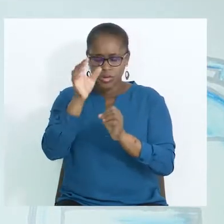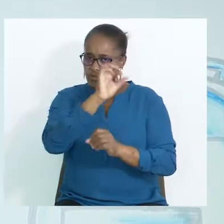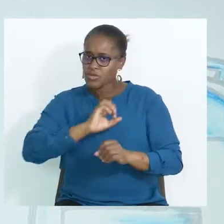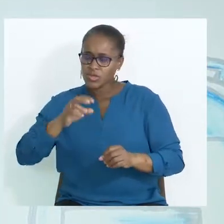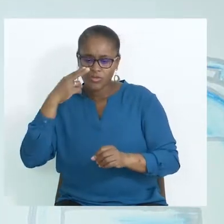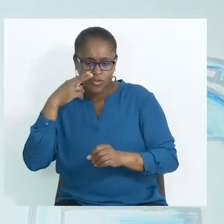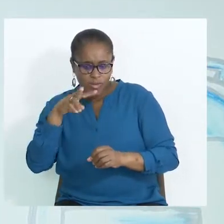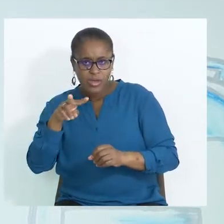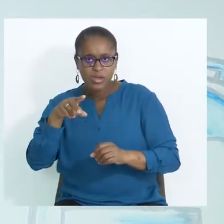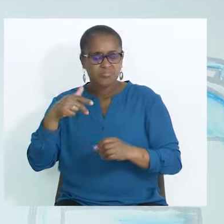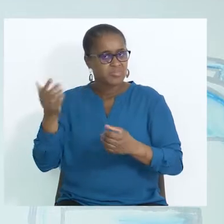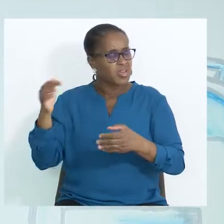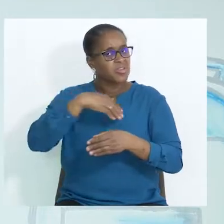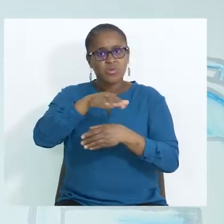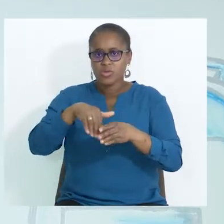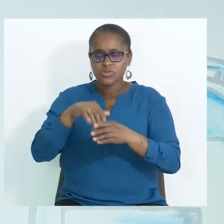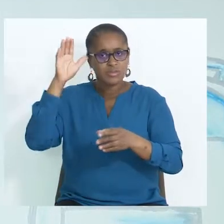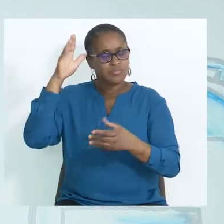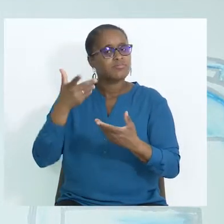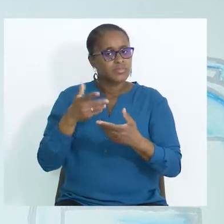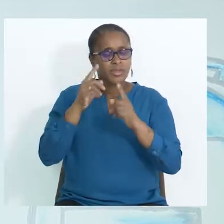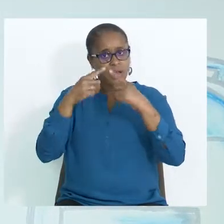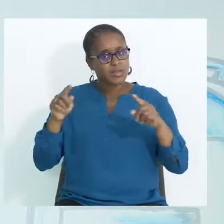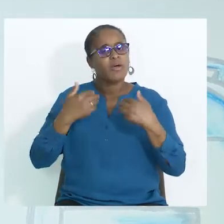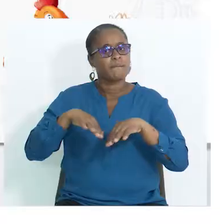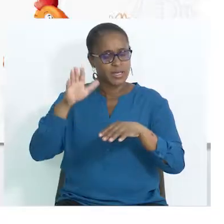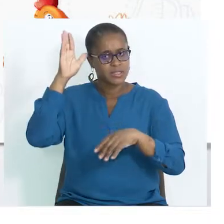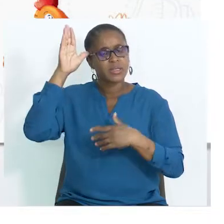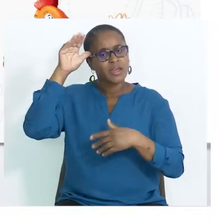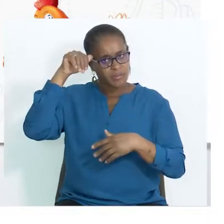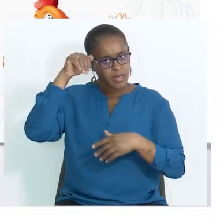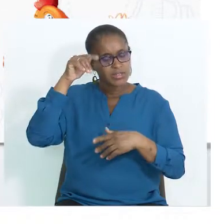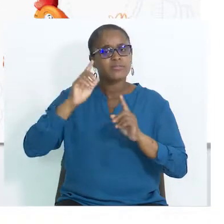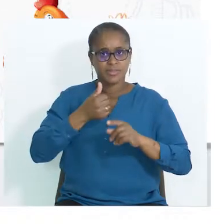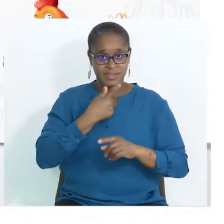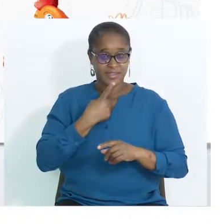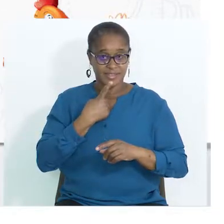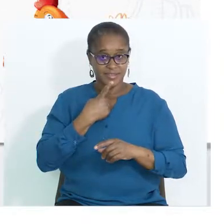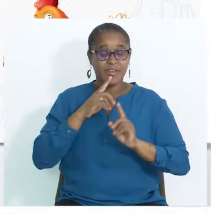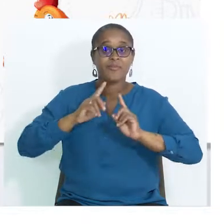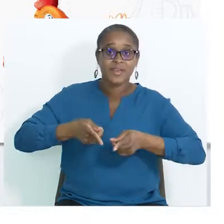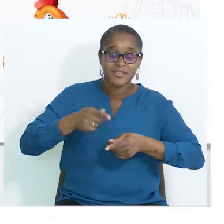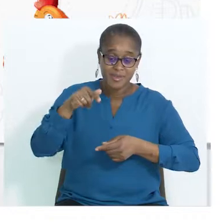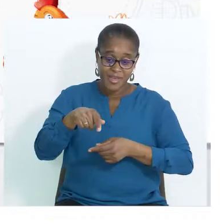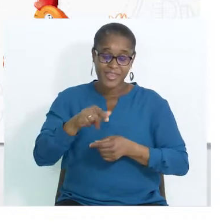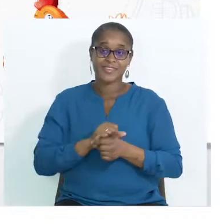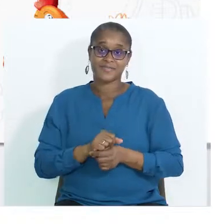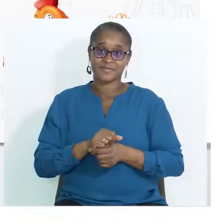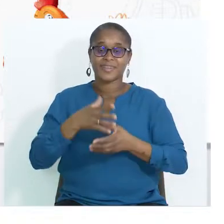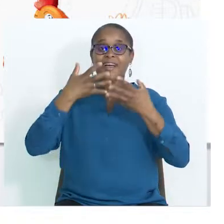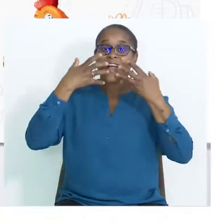vão observar não fazem parte da canção mas são animais certo Vamos lá temos aqui